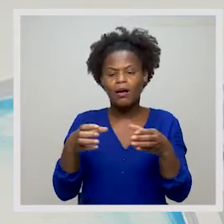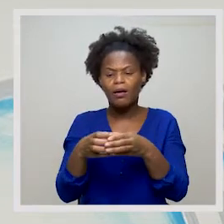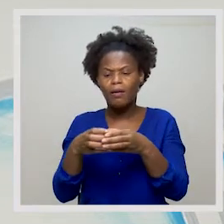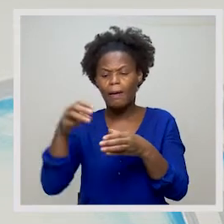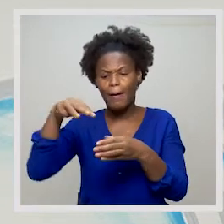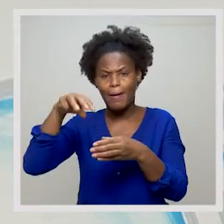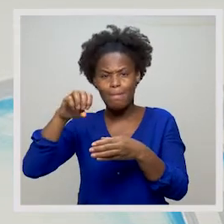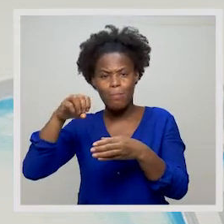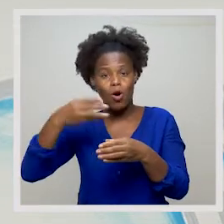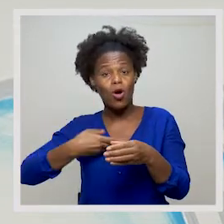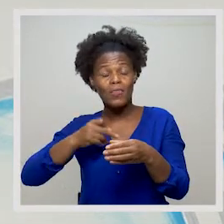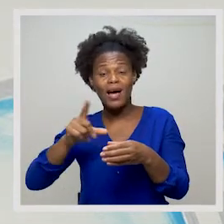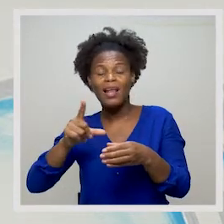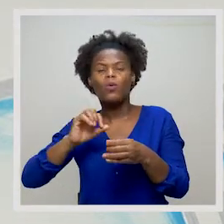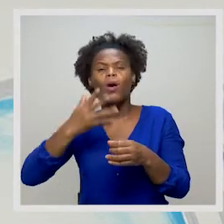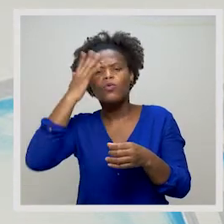modal é a classe